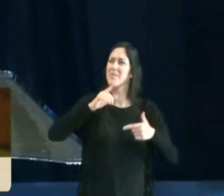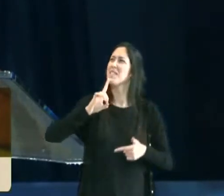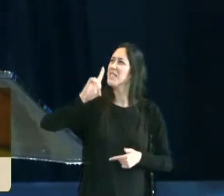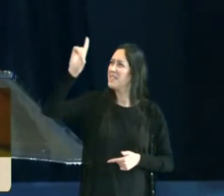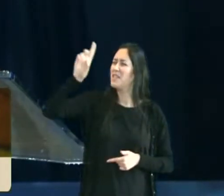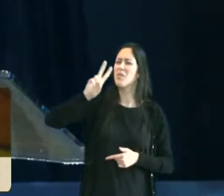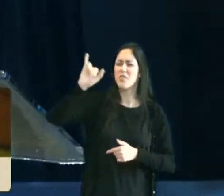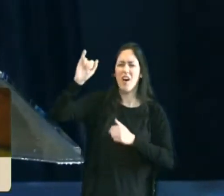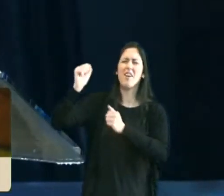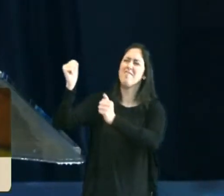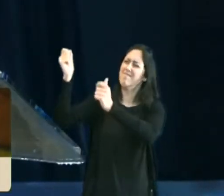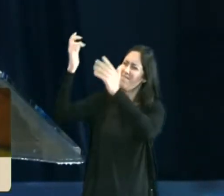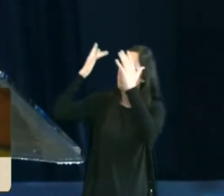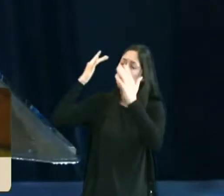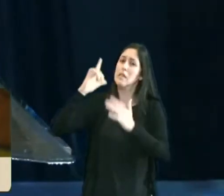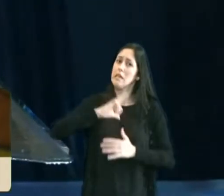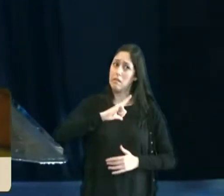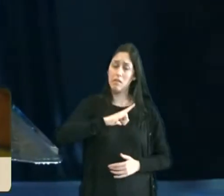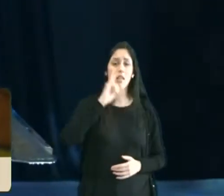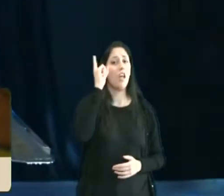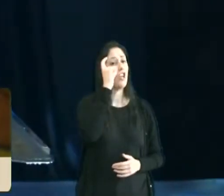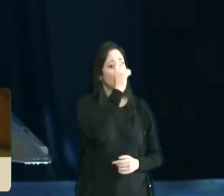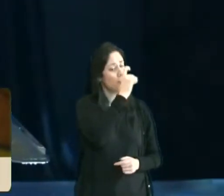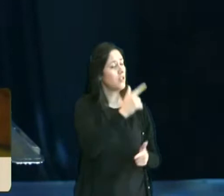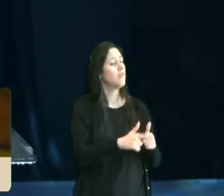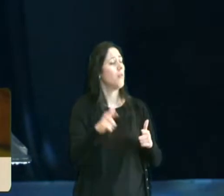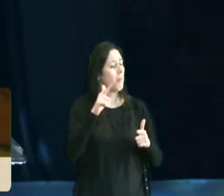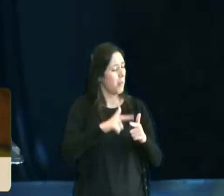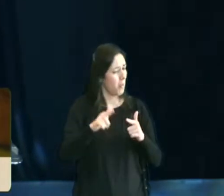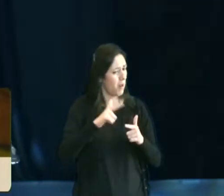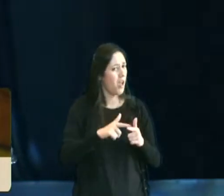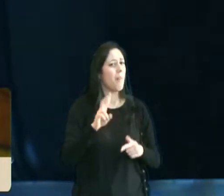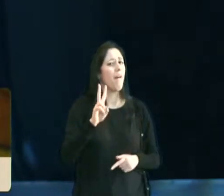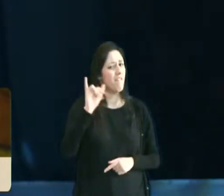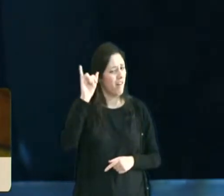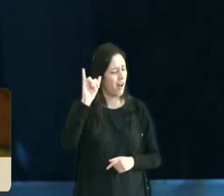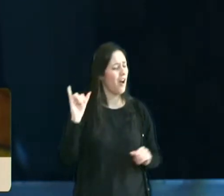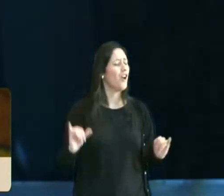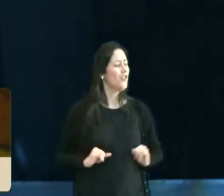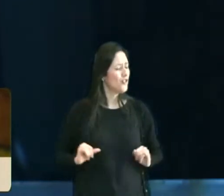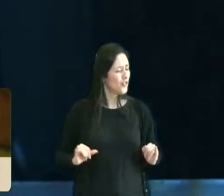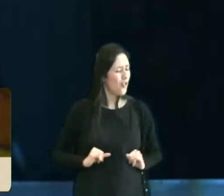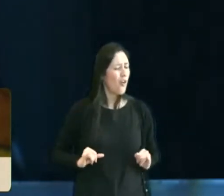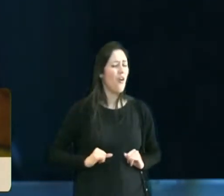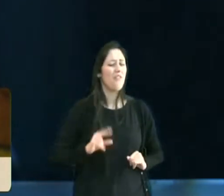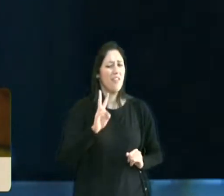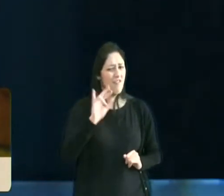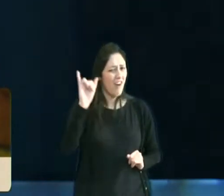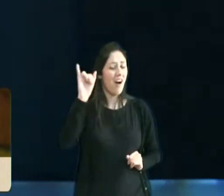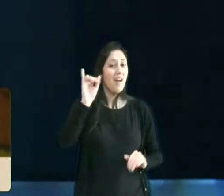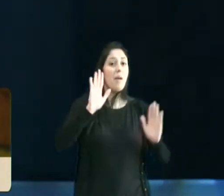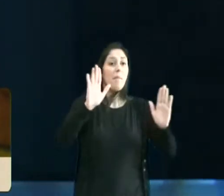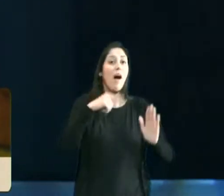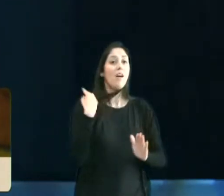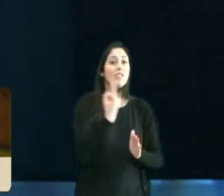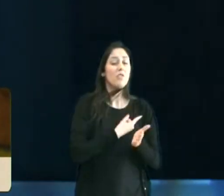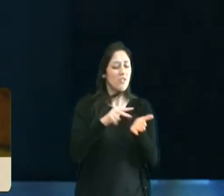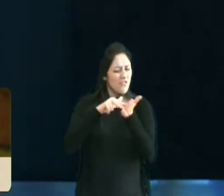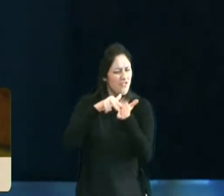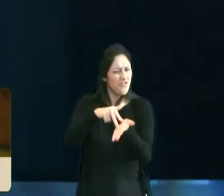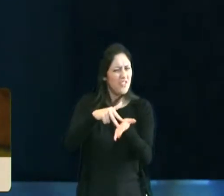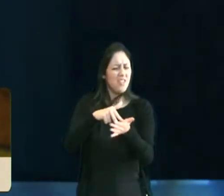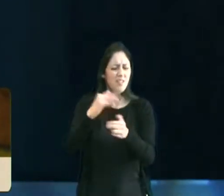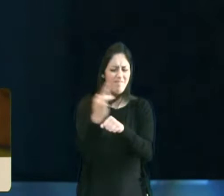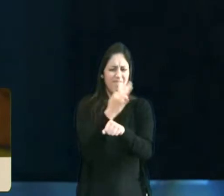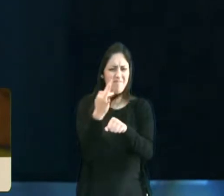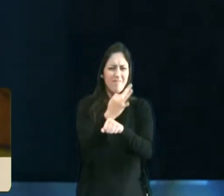As pressões vão vir, elas vão nos espremer, nos achatar. Mas se continuarmos firmes na direção que